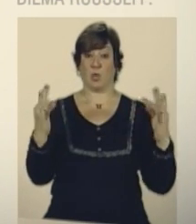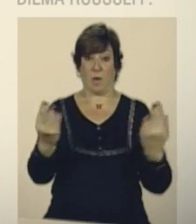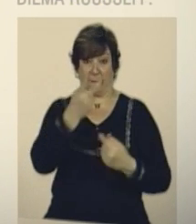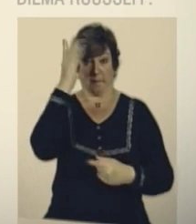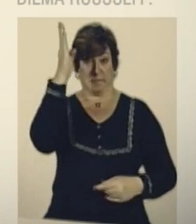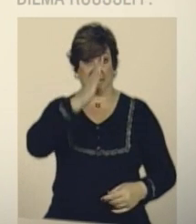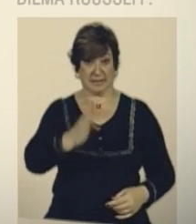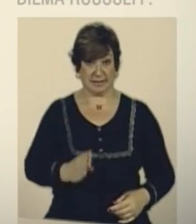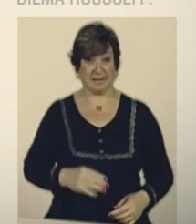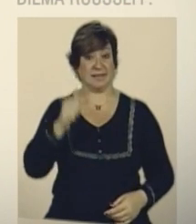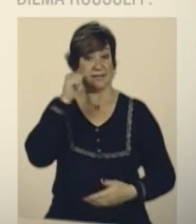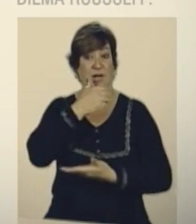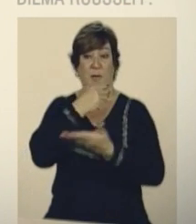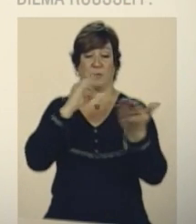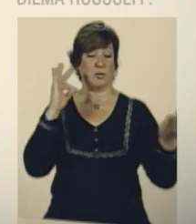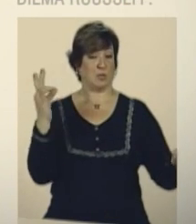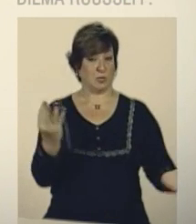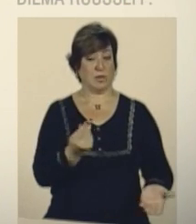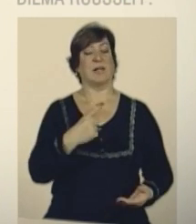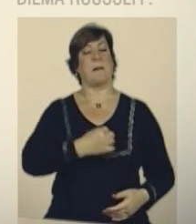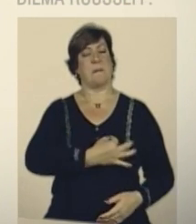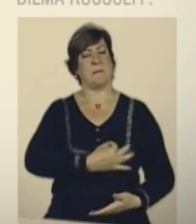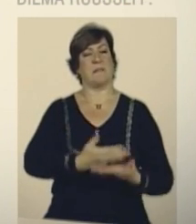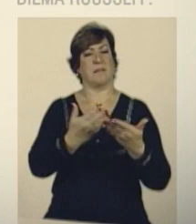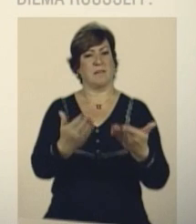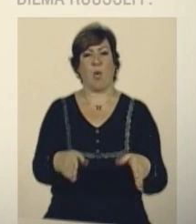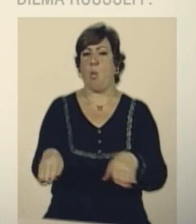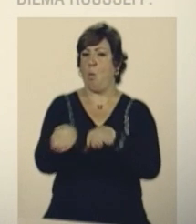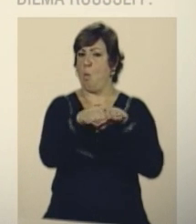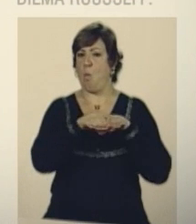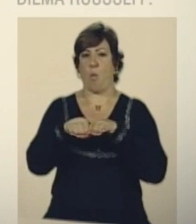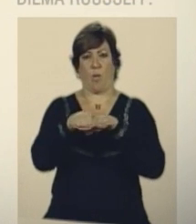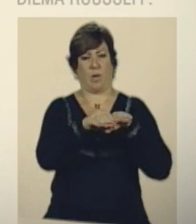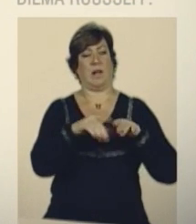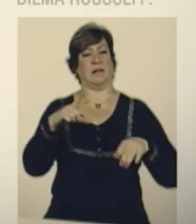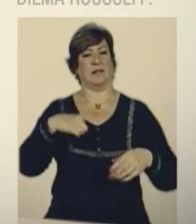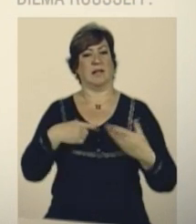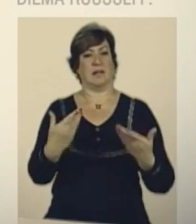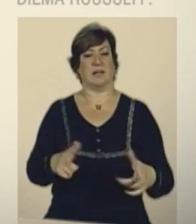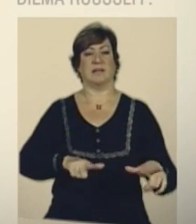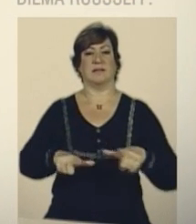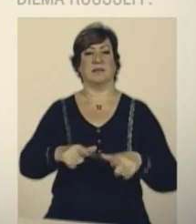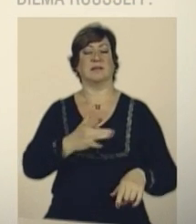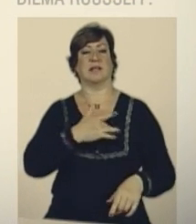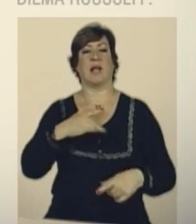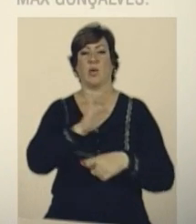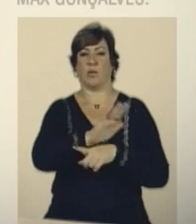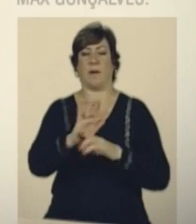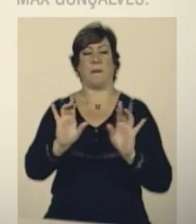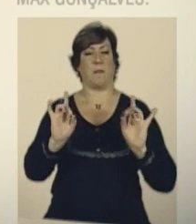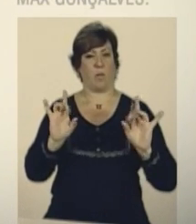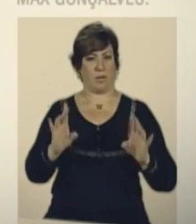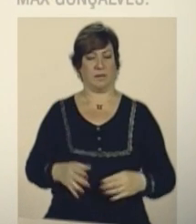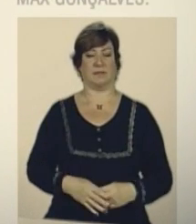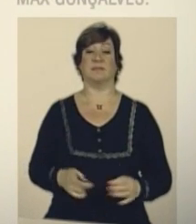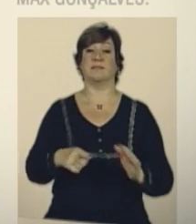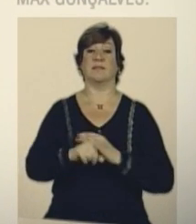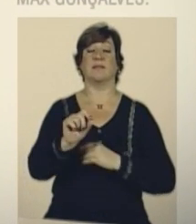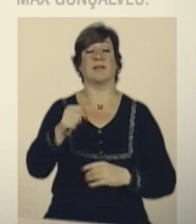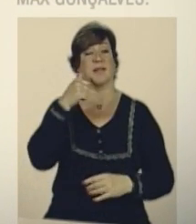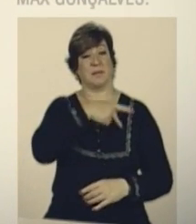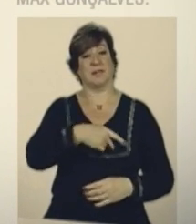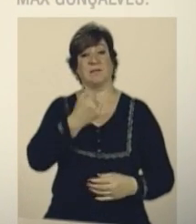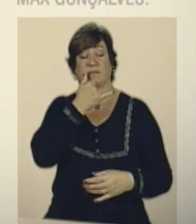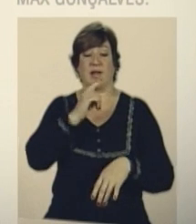brasileiros e as brasileiras merecem igualmente ter Serviços de Saúde de qualidade presidenta